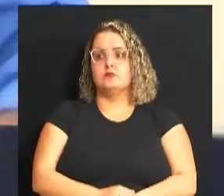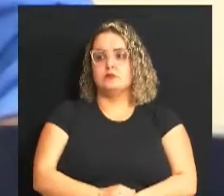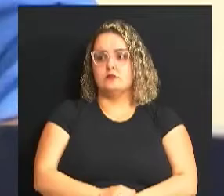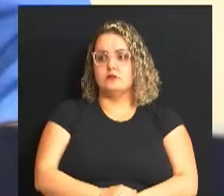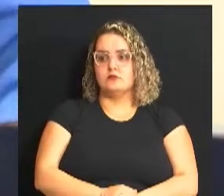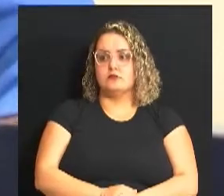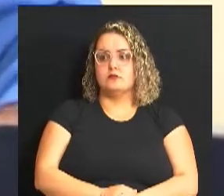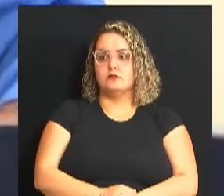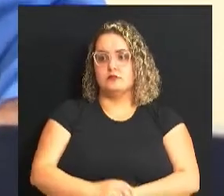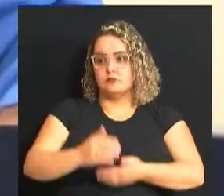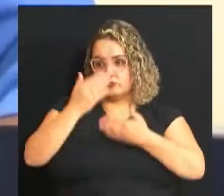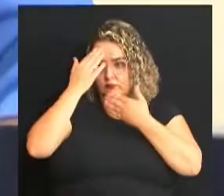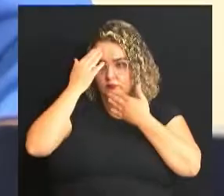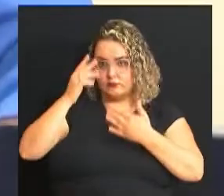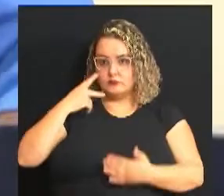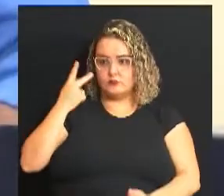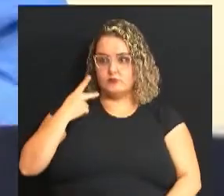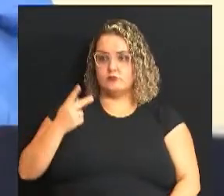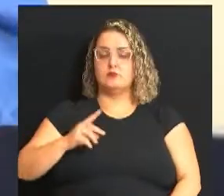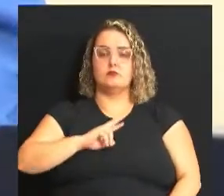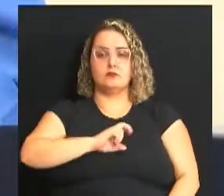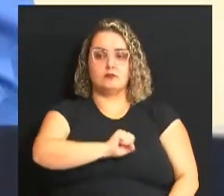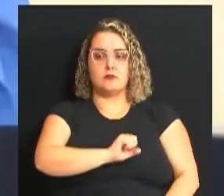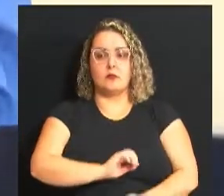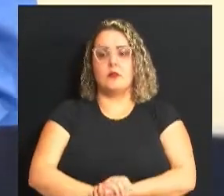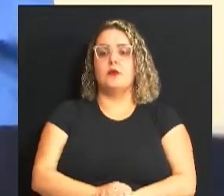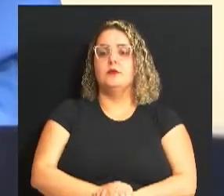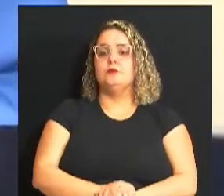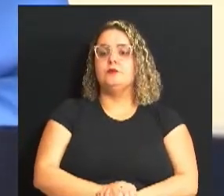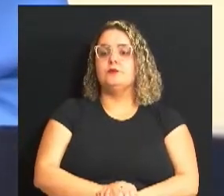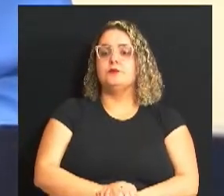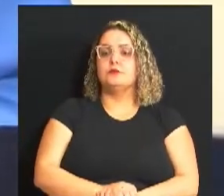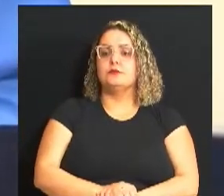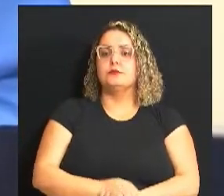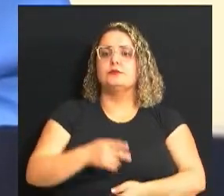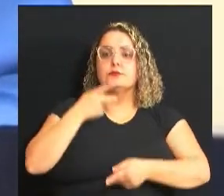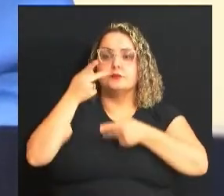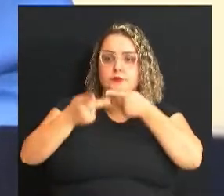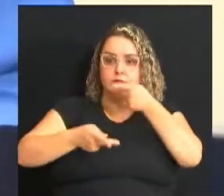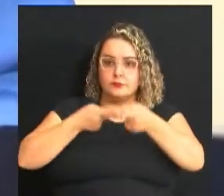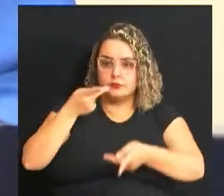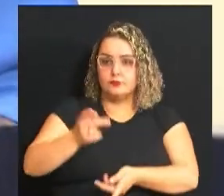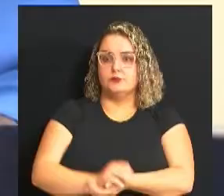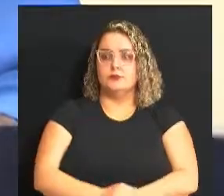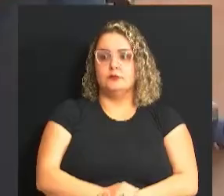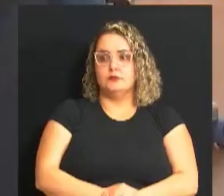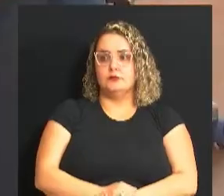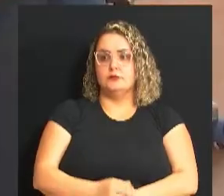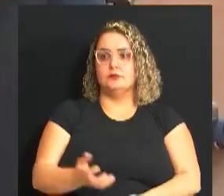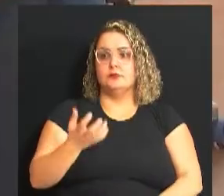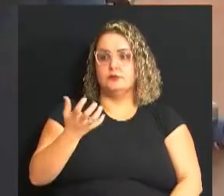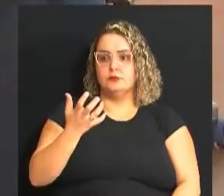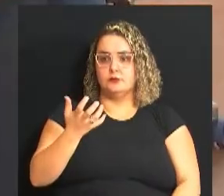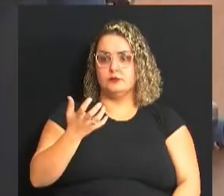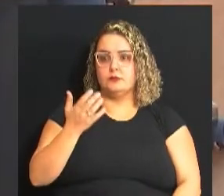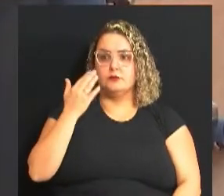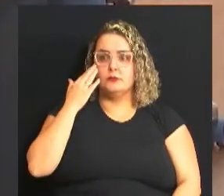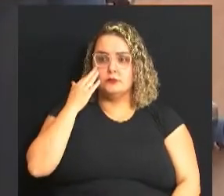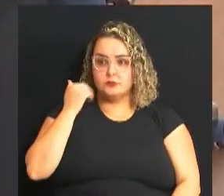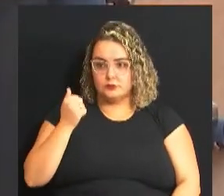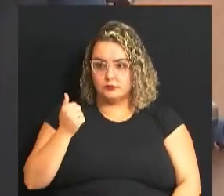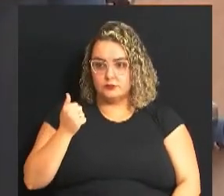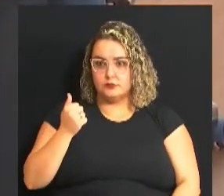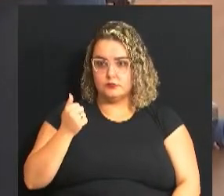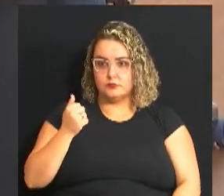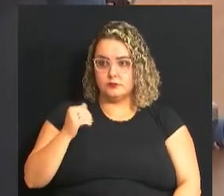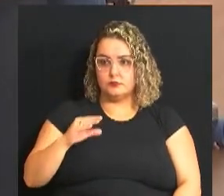Muito obrigado, vereador Rossini, pelas palavras. Eu gostaria de saber do